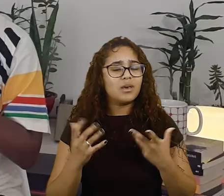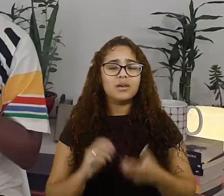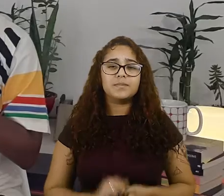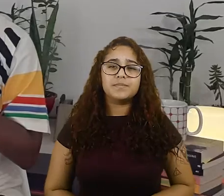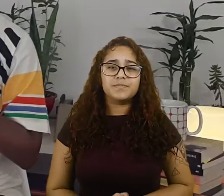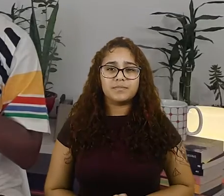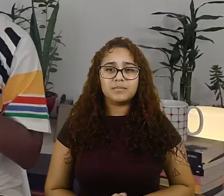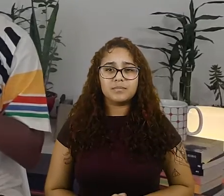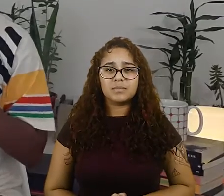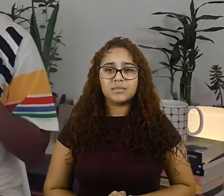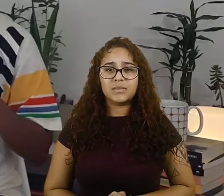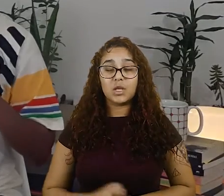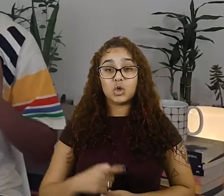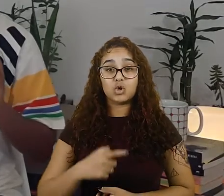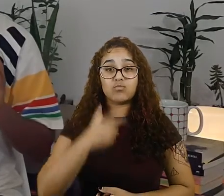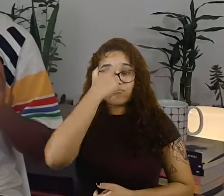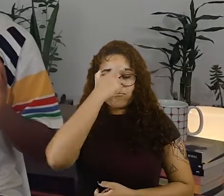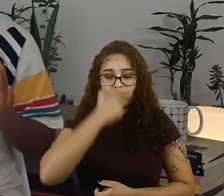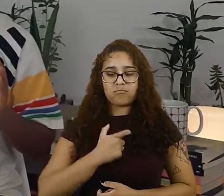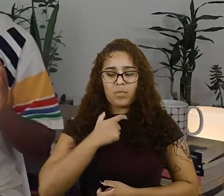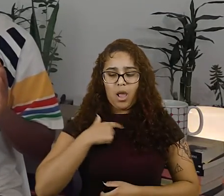nossa